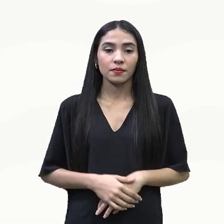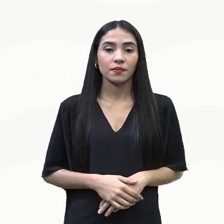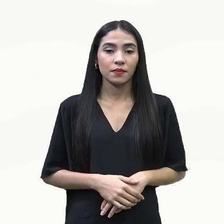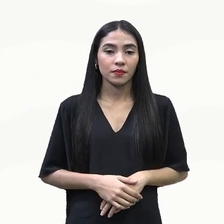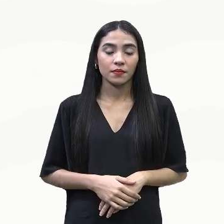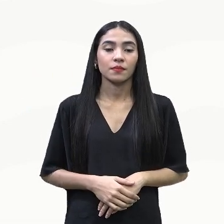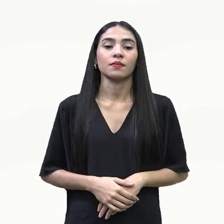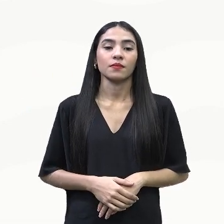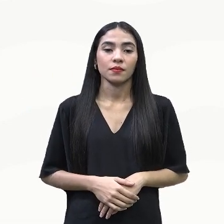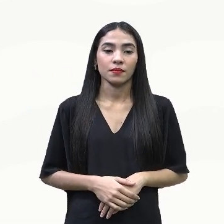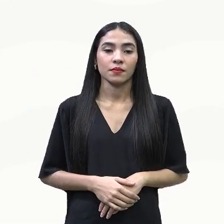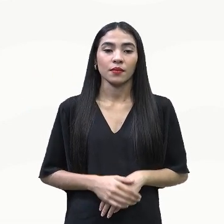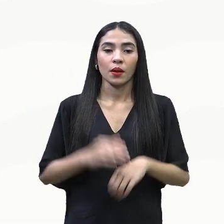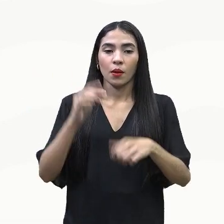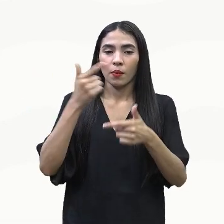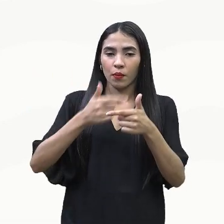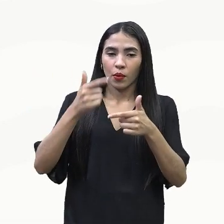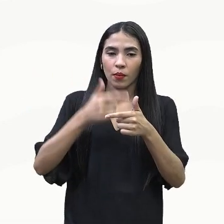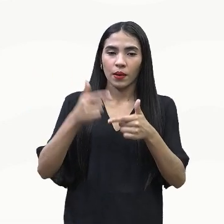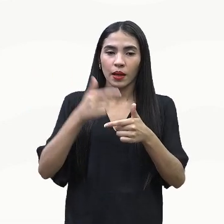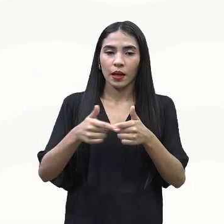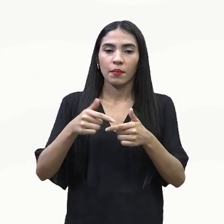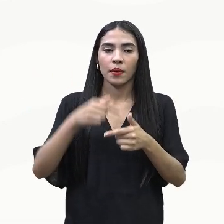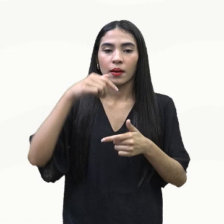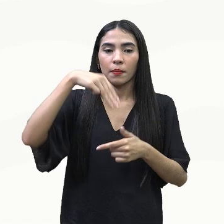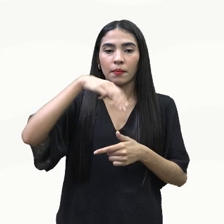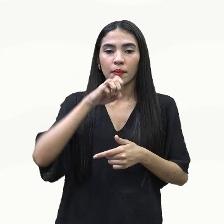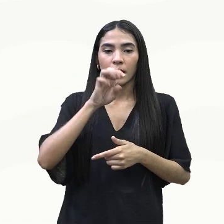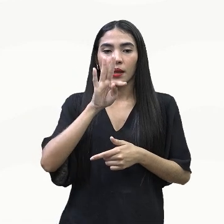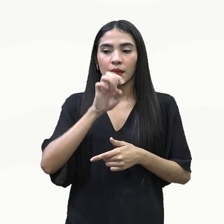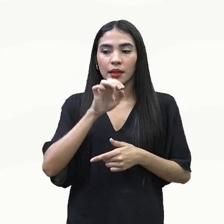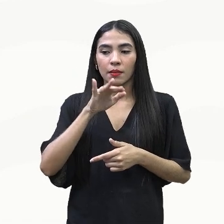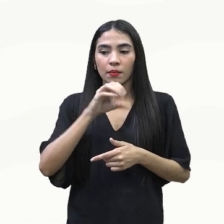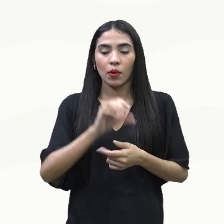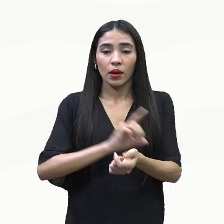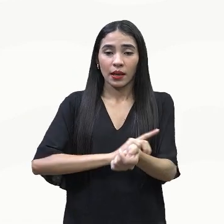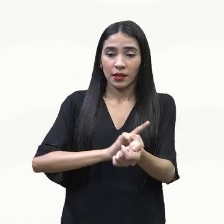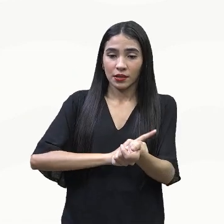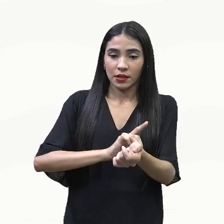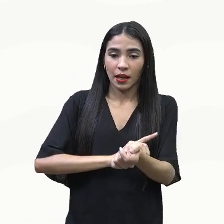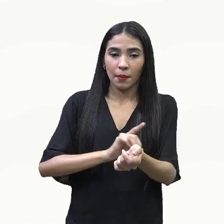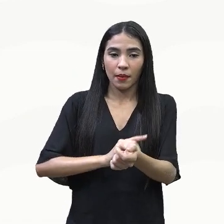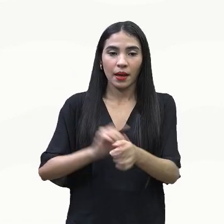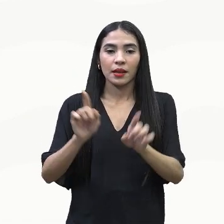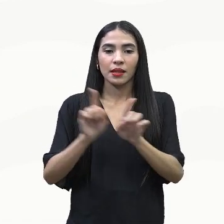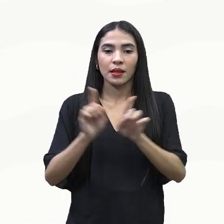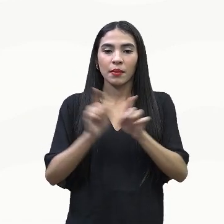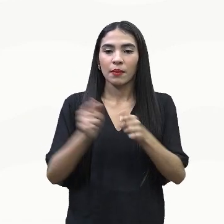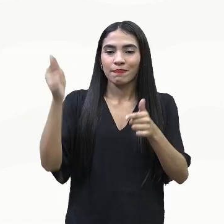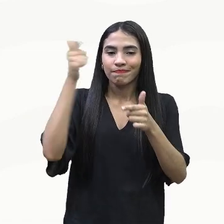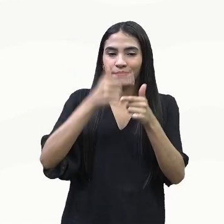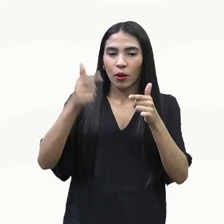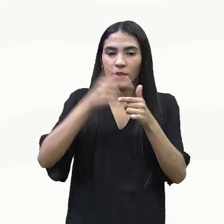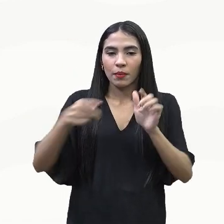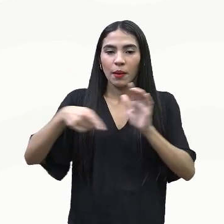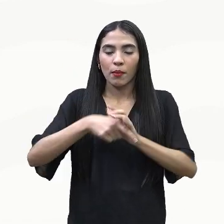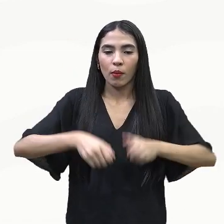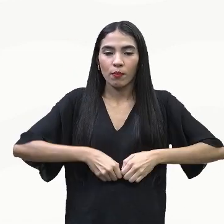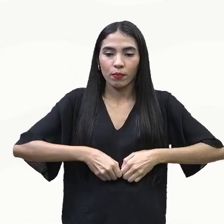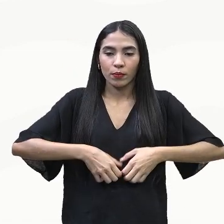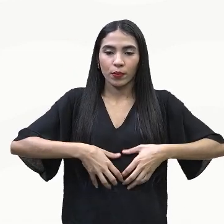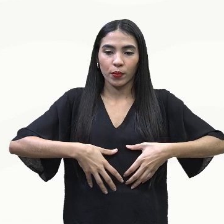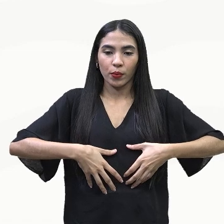A síndrome metabólica é caracterizada por uma grande circunferência abdominal devido à gordura abdominal